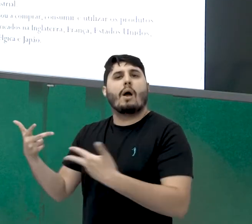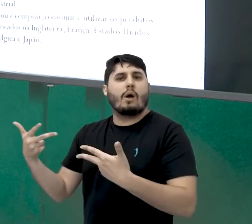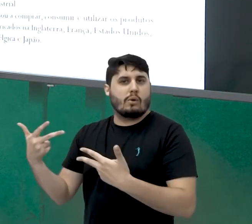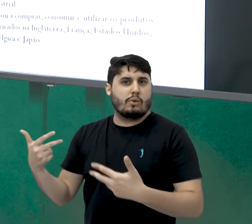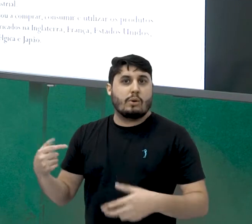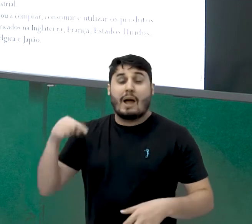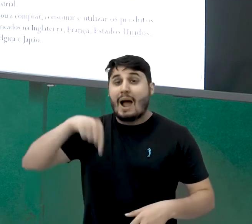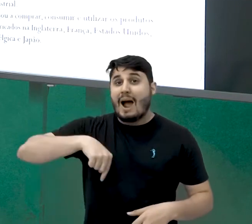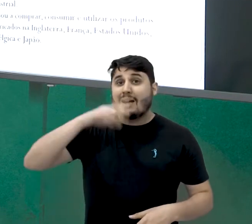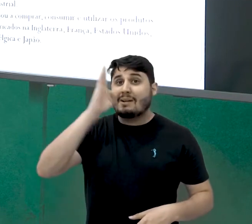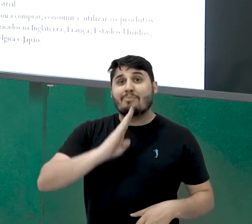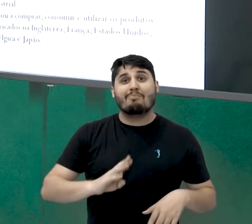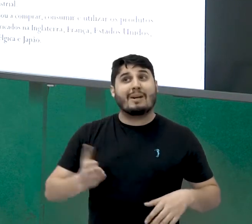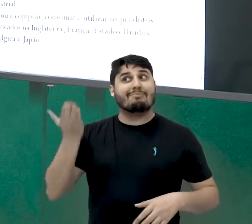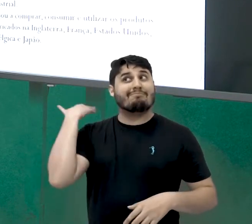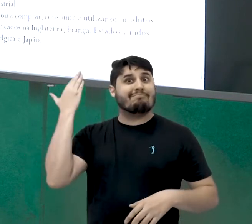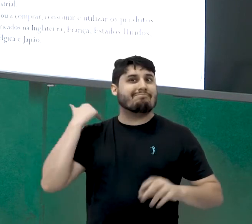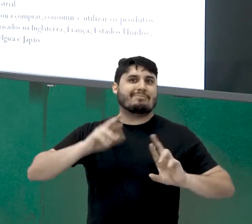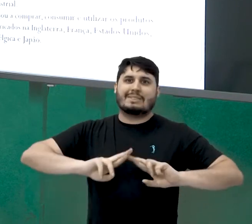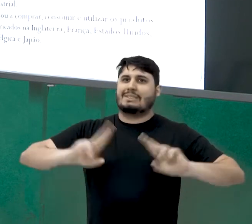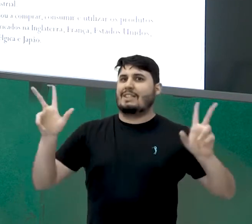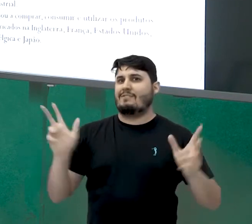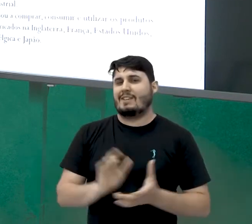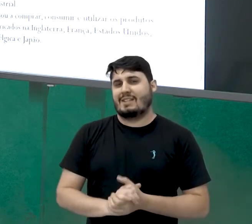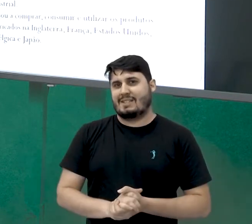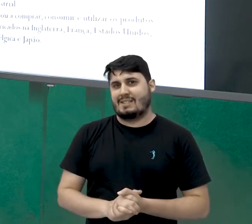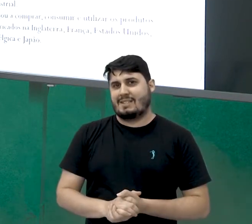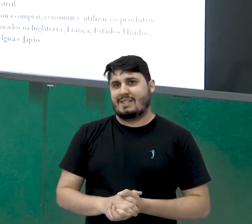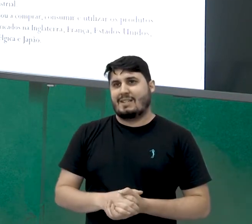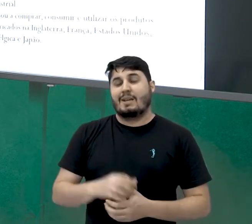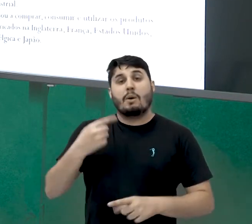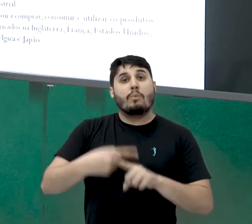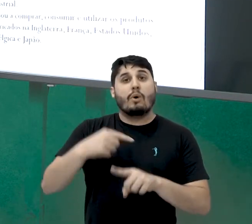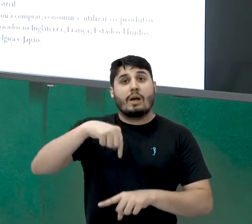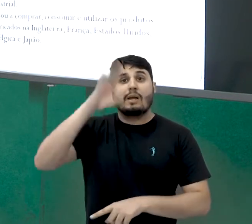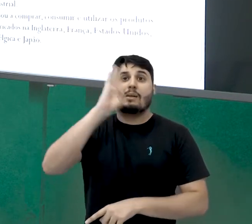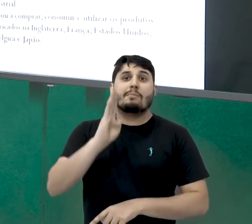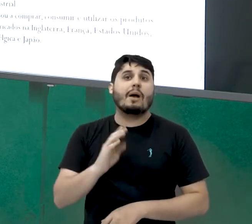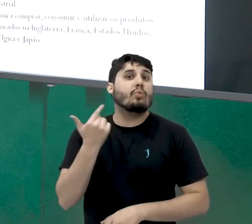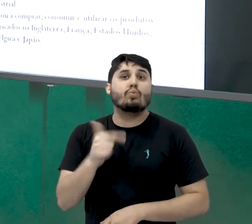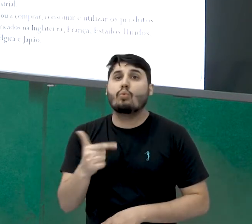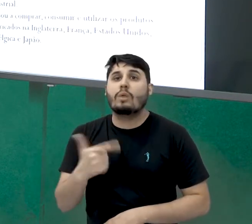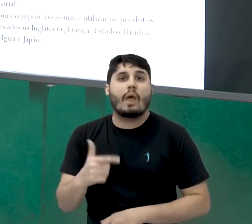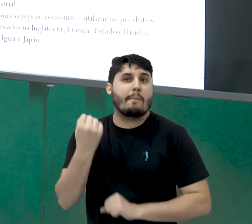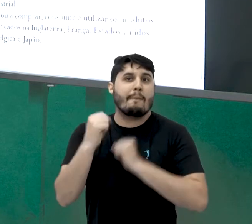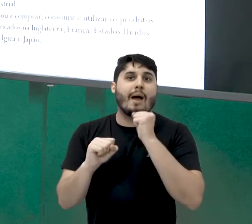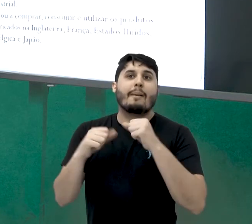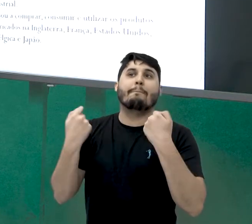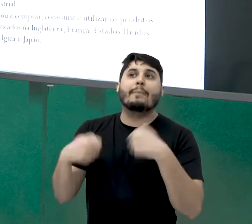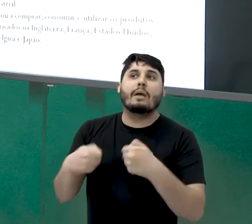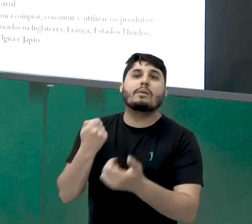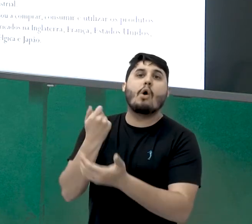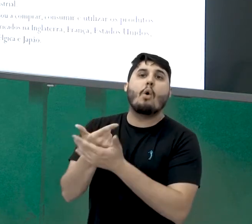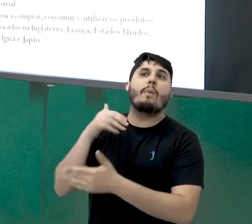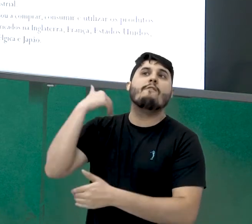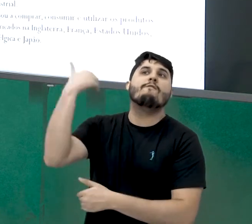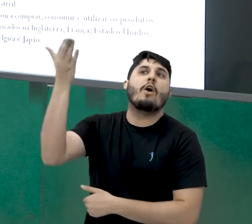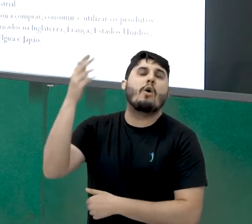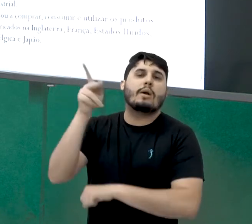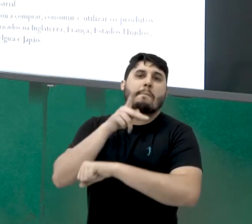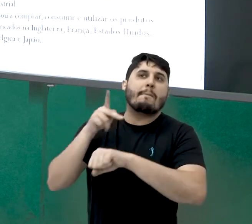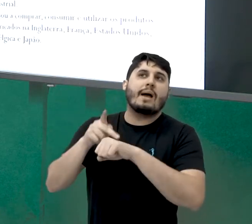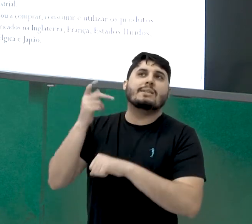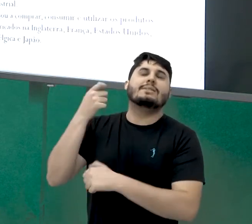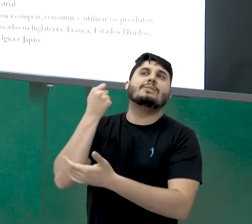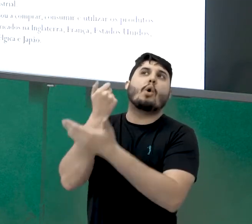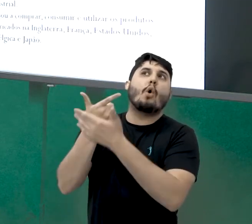máquinas, certo? A gente comprava essas máquinas, né, da Inglaterra, da França, da Alemanha, da Bélgica, dos Estados Unidos